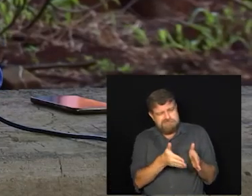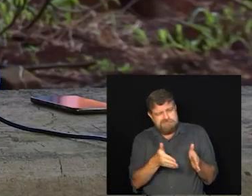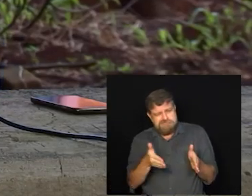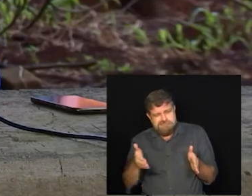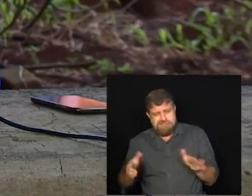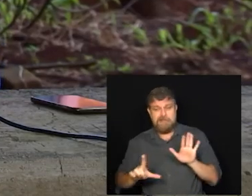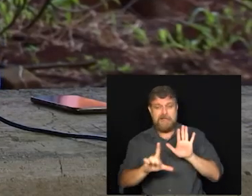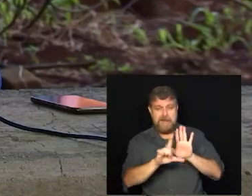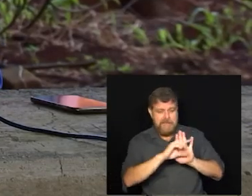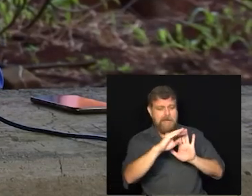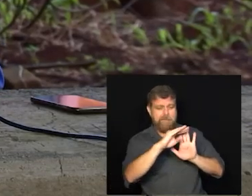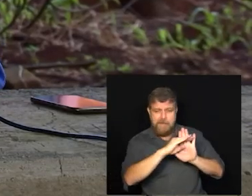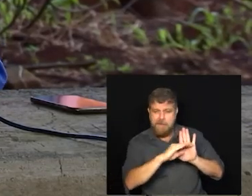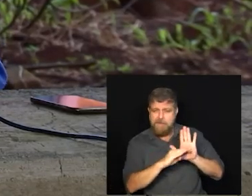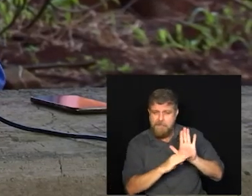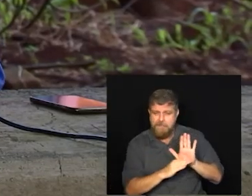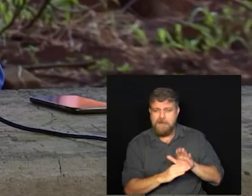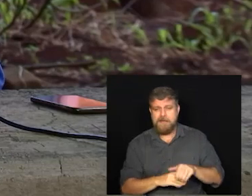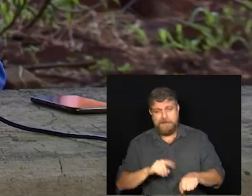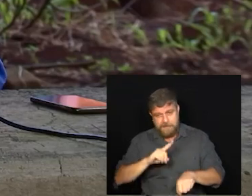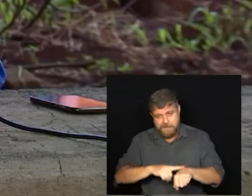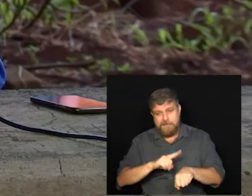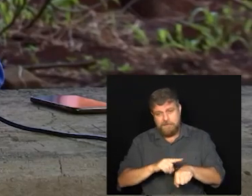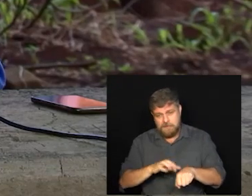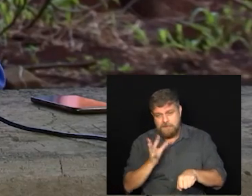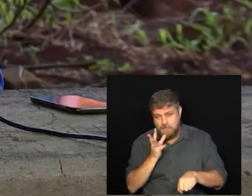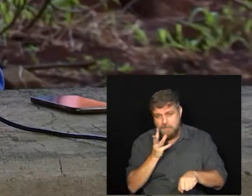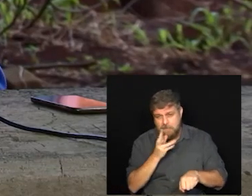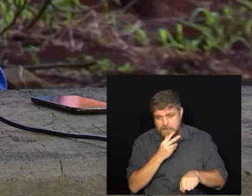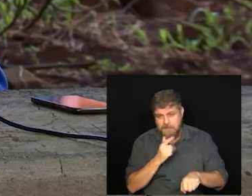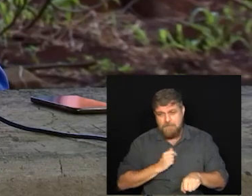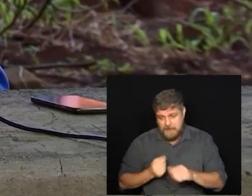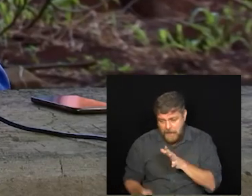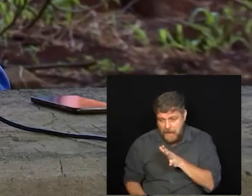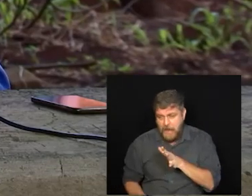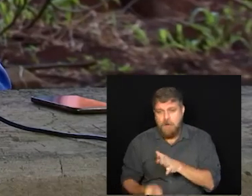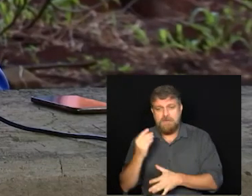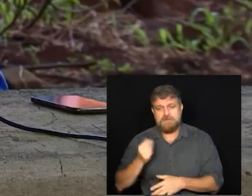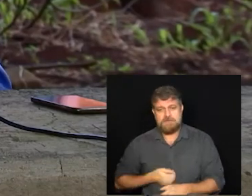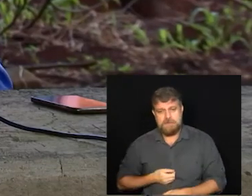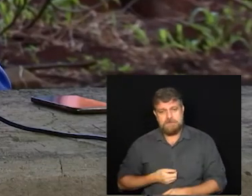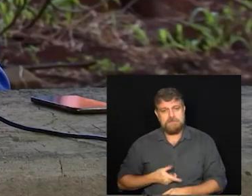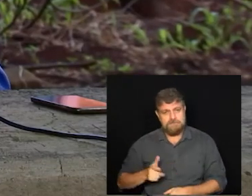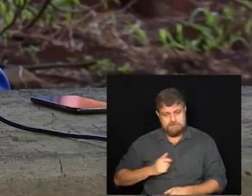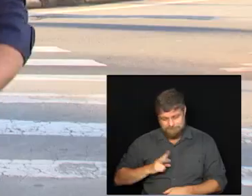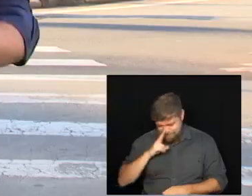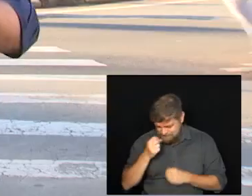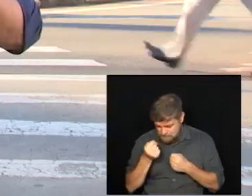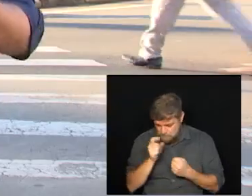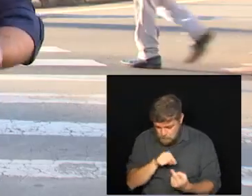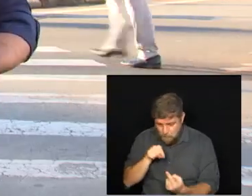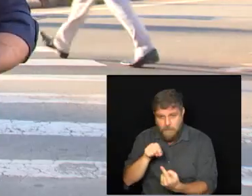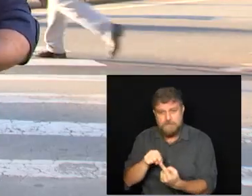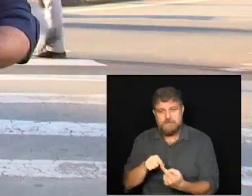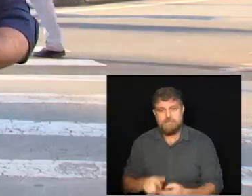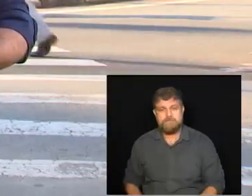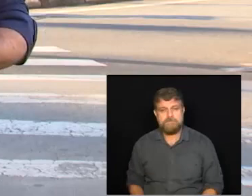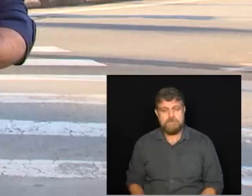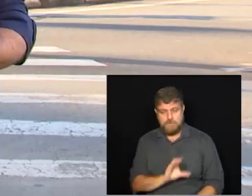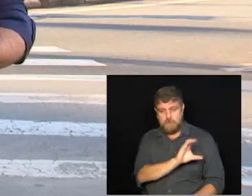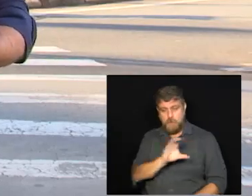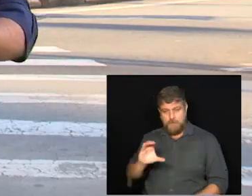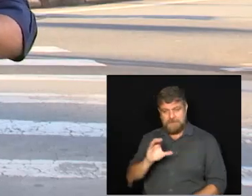trabalhista e legal que leva algum tempo. Mas os movimentos já estão acontecendo forte nesse sentido. Pois é, o coordenador